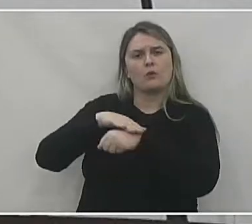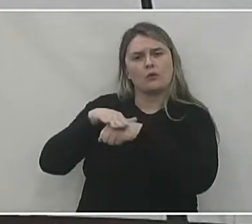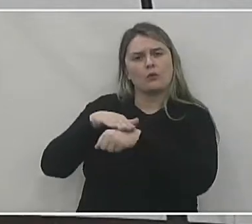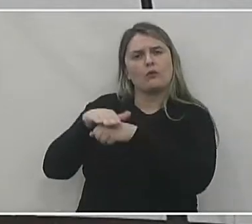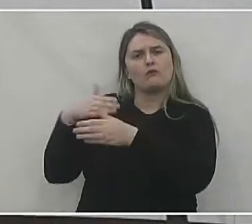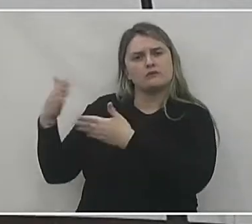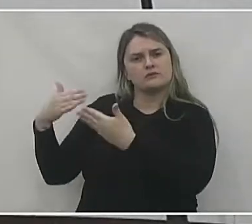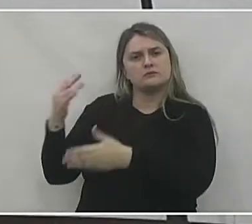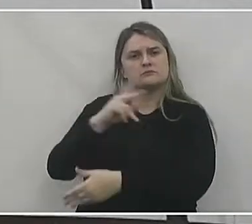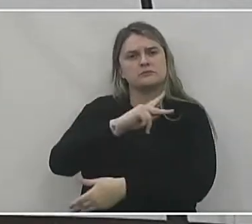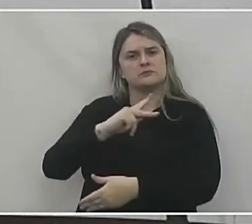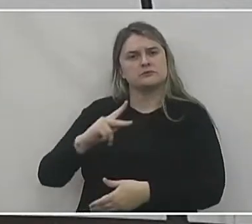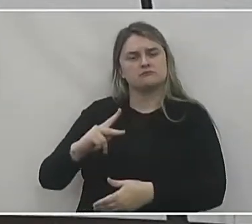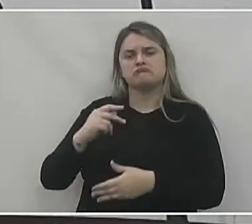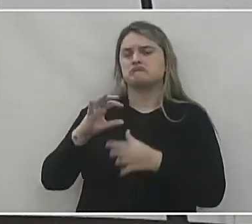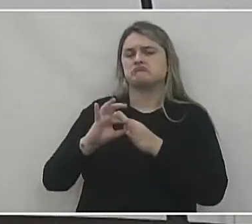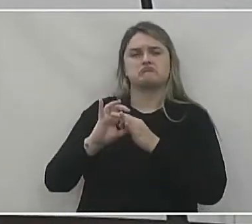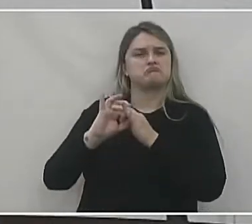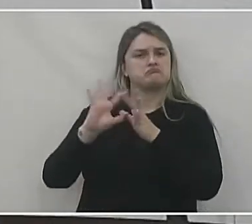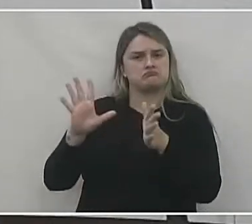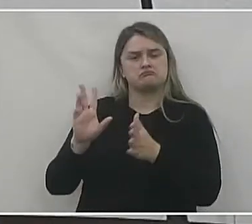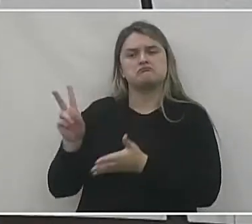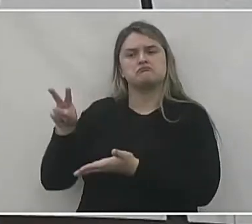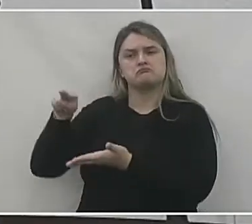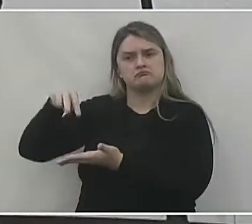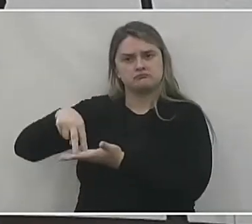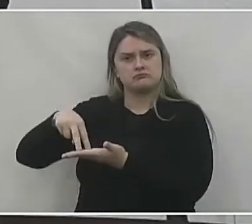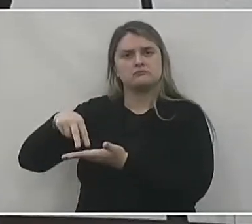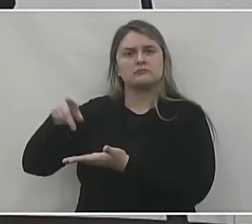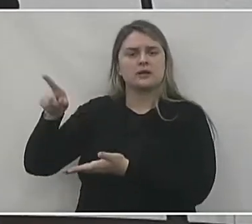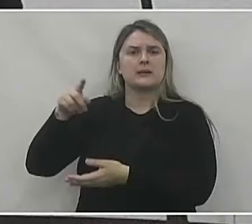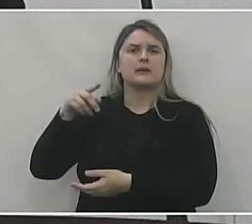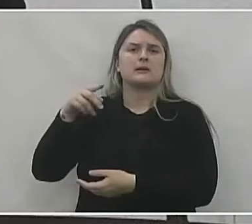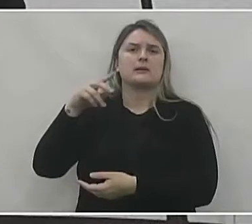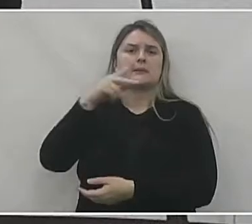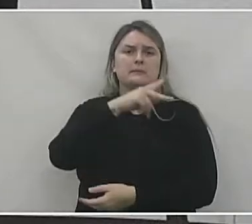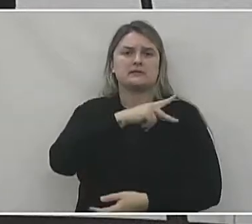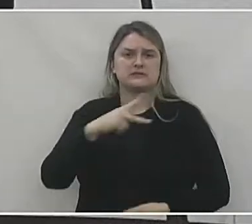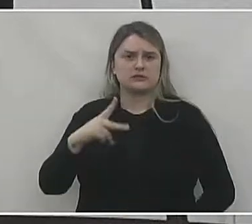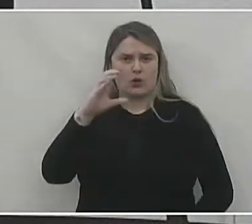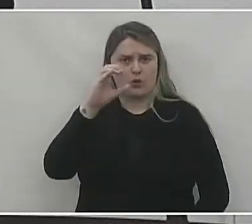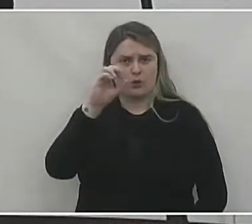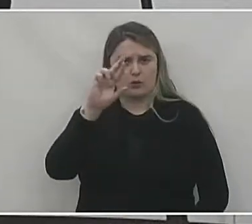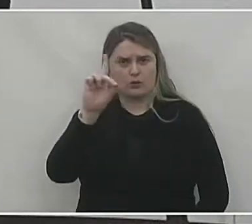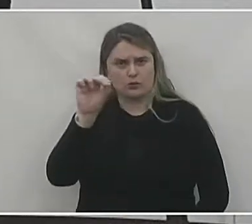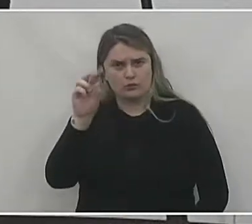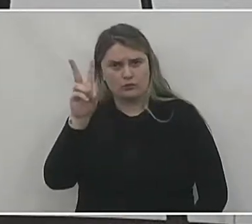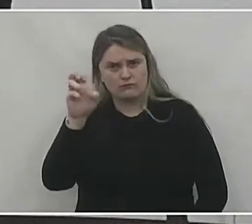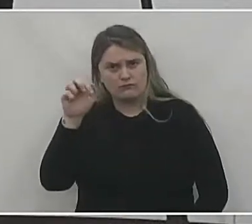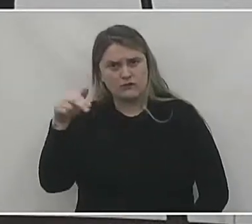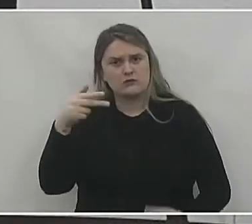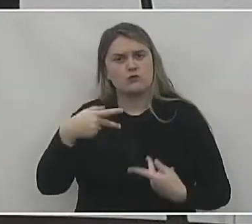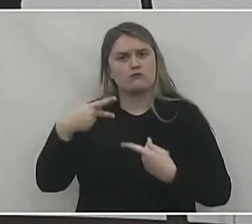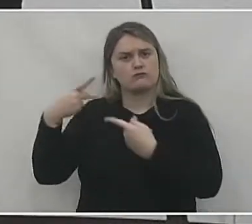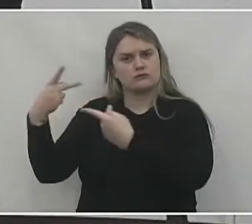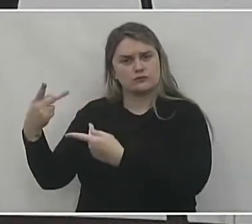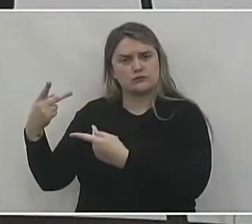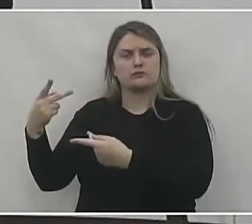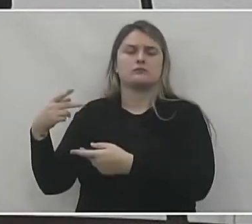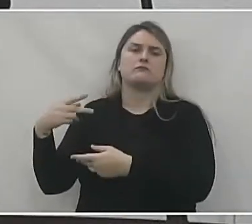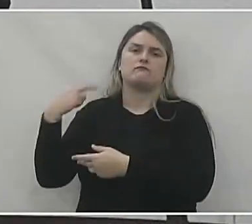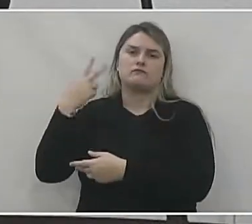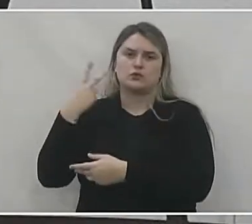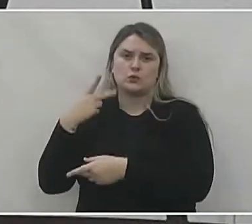conversando com o presidente, me coloquei à disposição e ele achou bom a minha presença. Recebi lá alguns vereadores de União